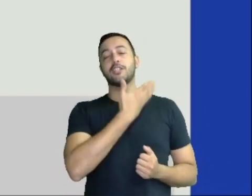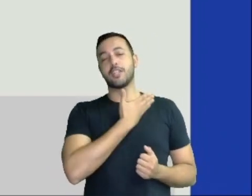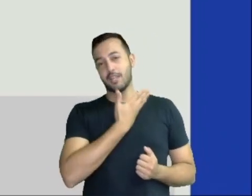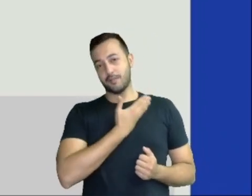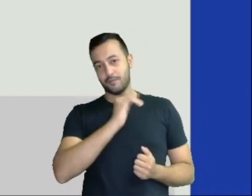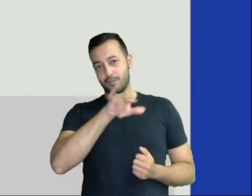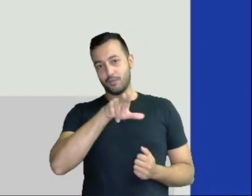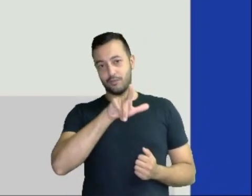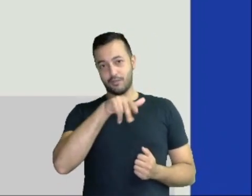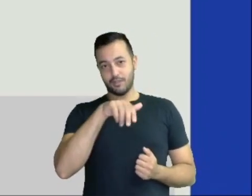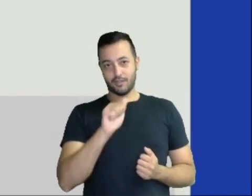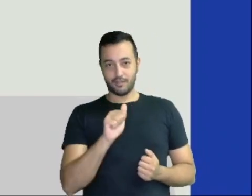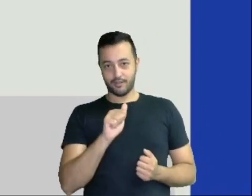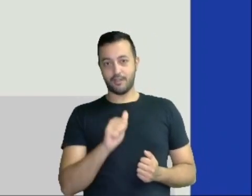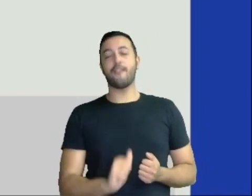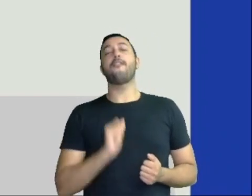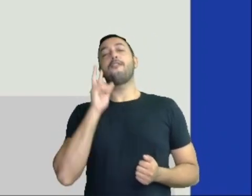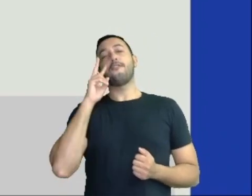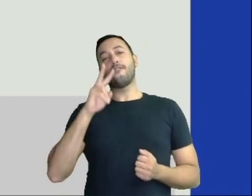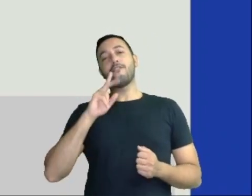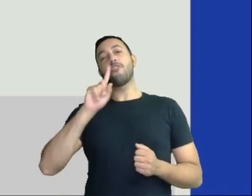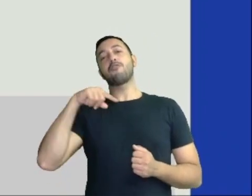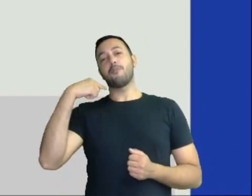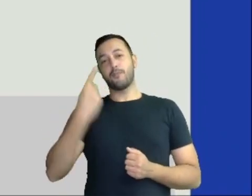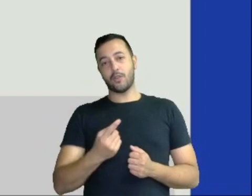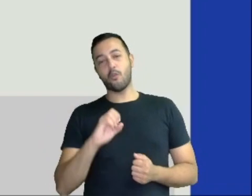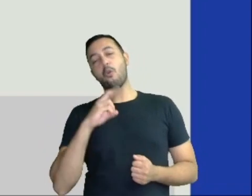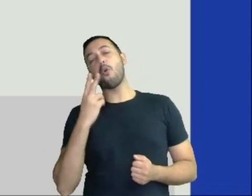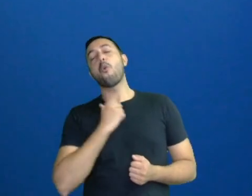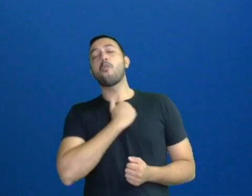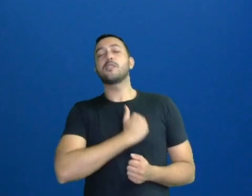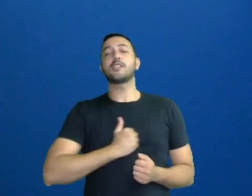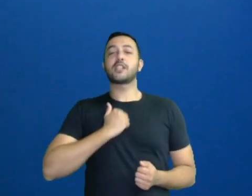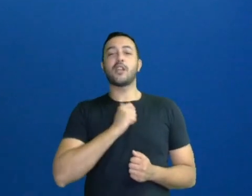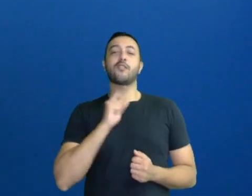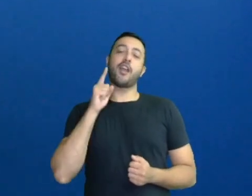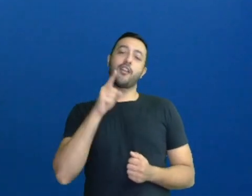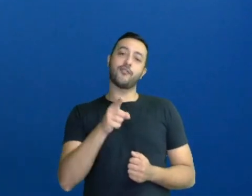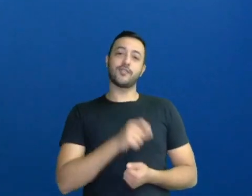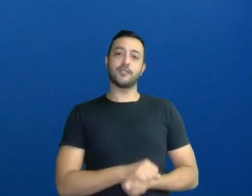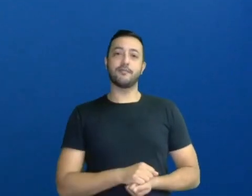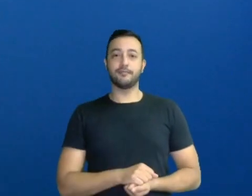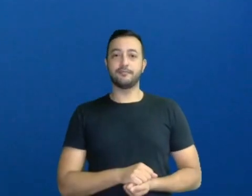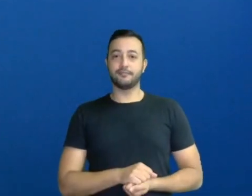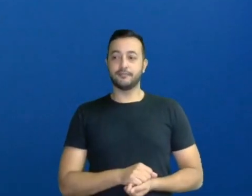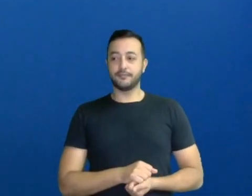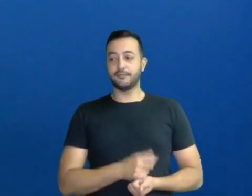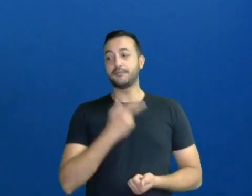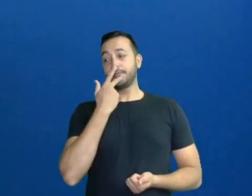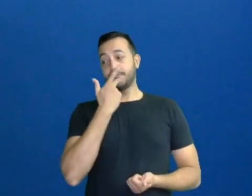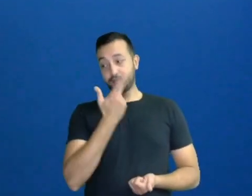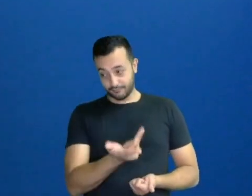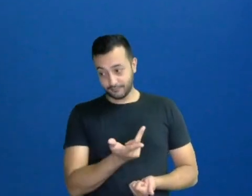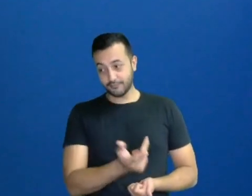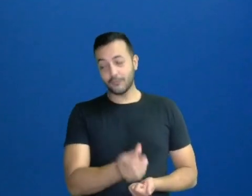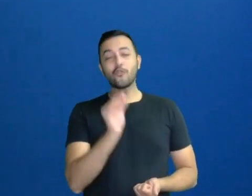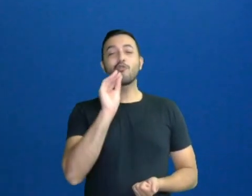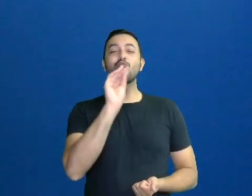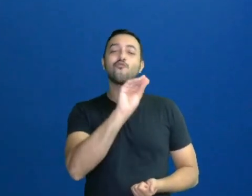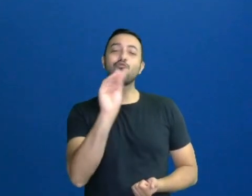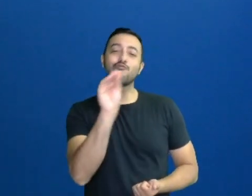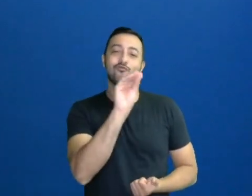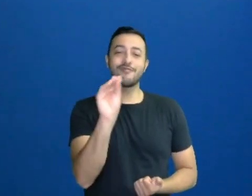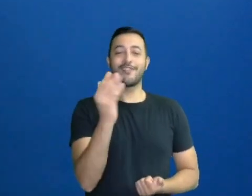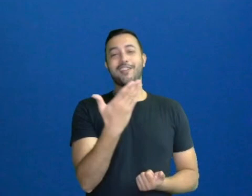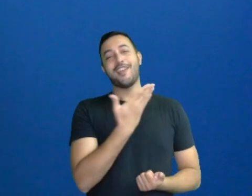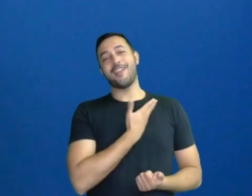da sua amiga Juliana Te vejo mais tarde ou saudades de você ela diz um